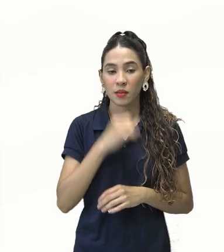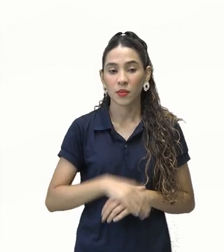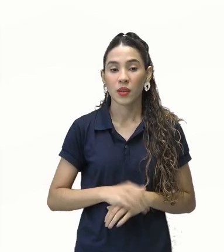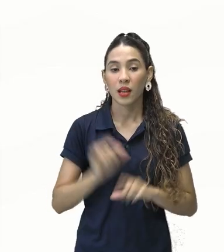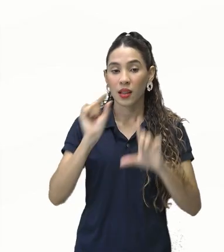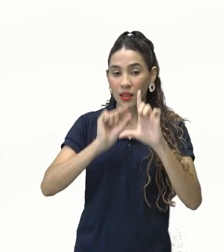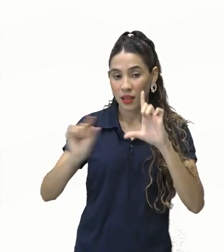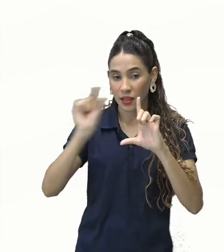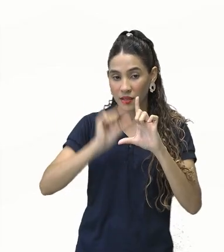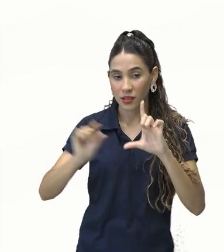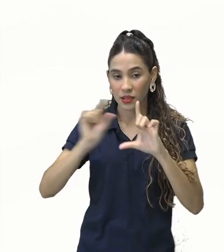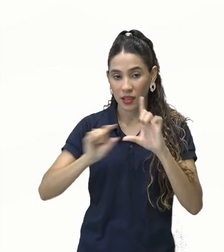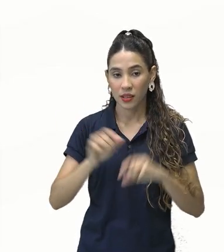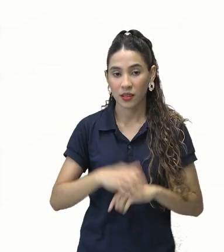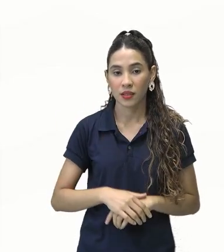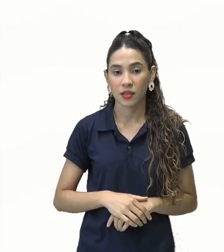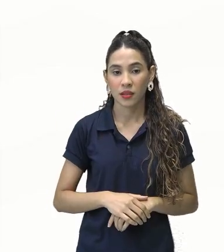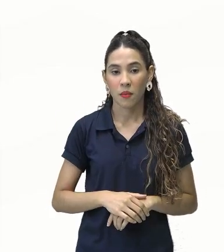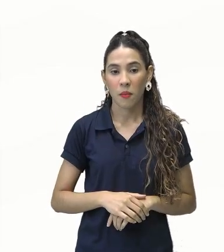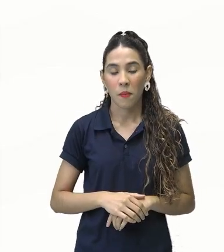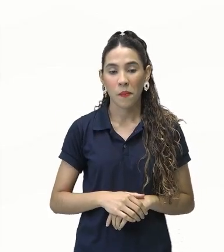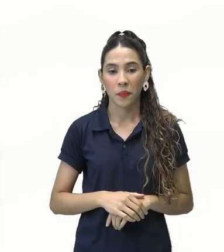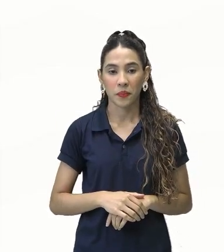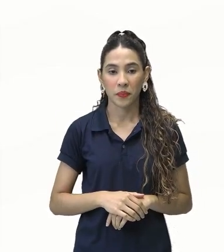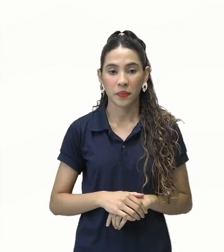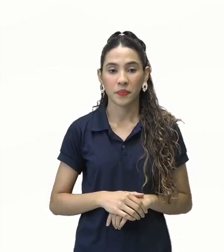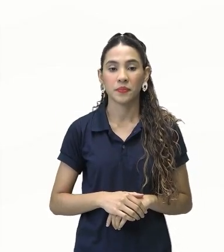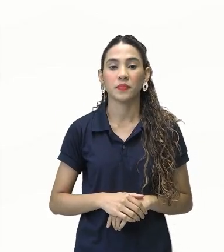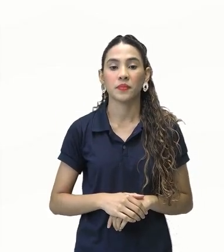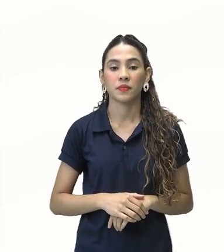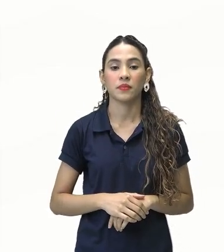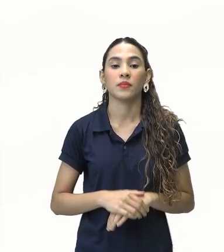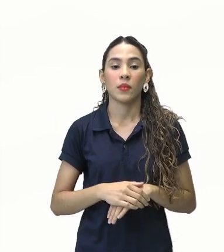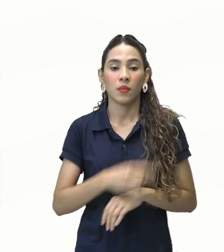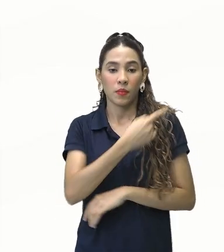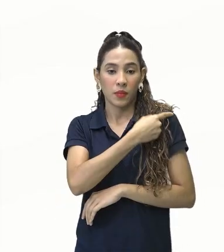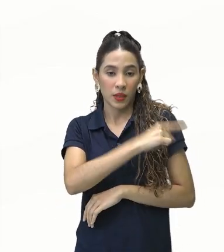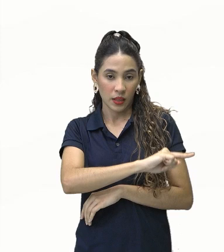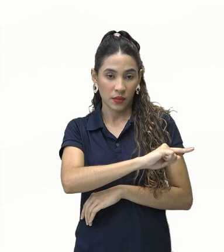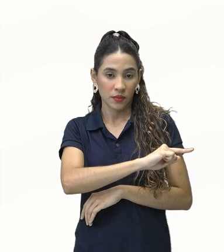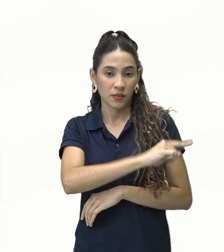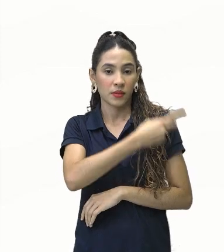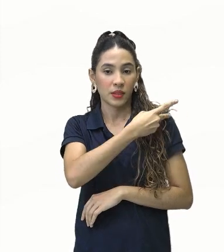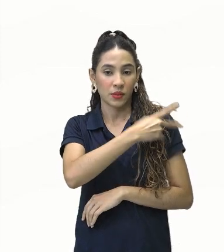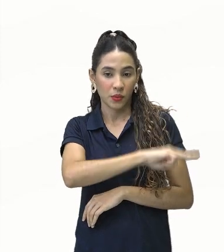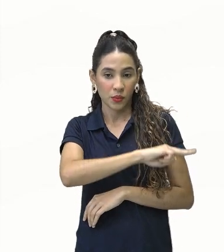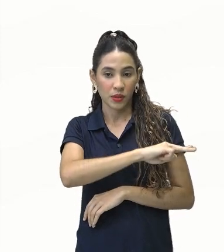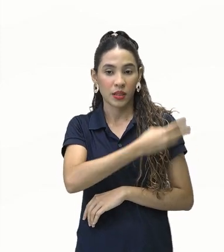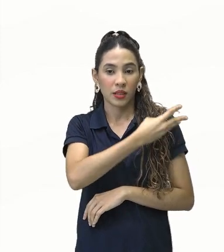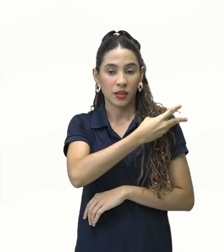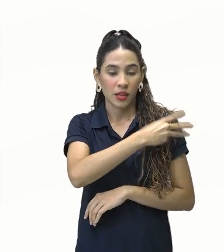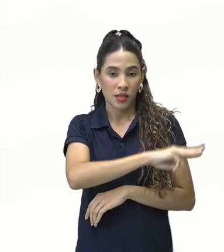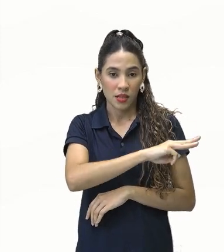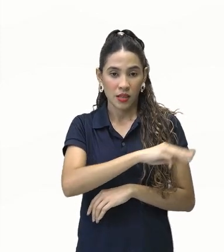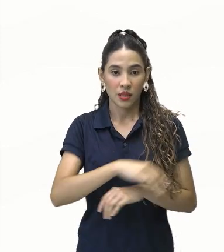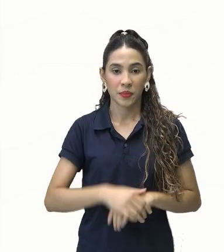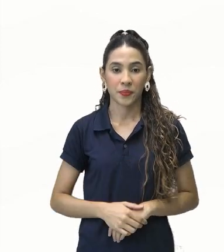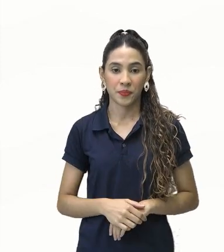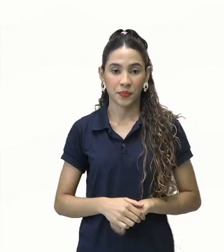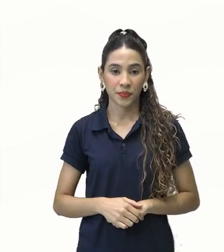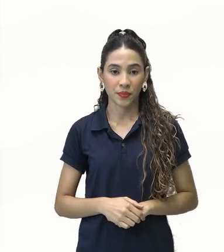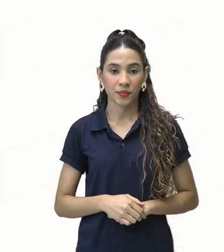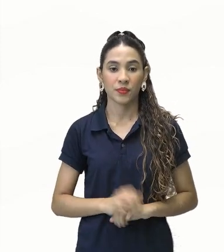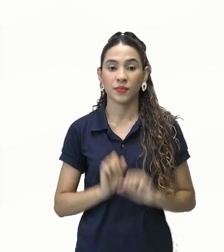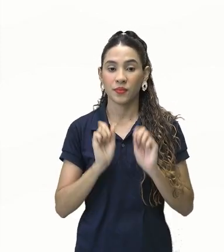nossas legendas, ó, série 1, série 2 e série